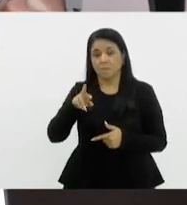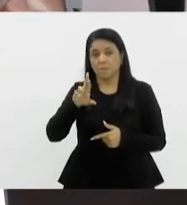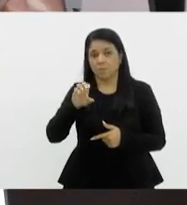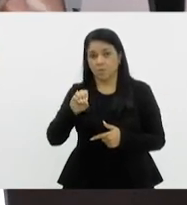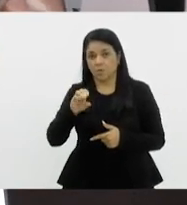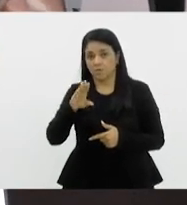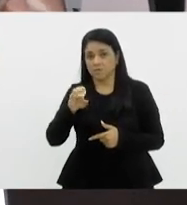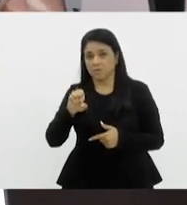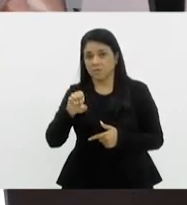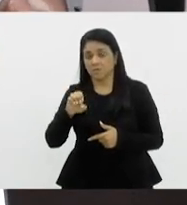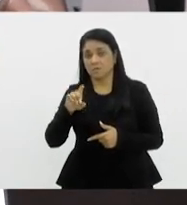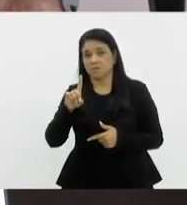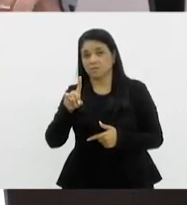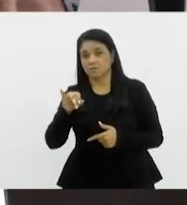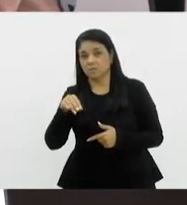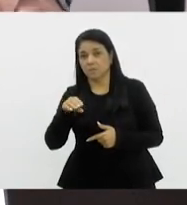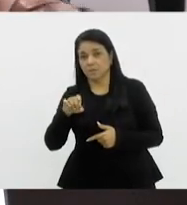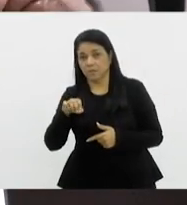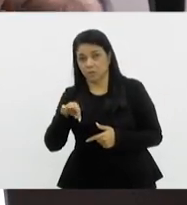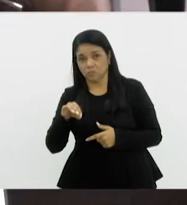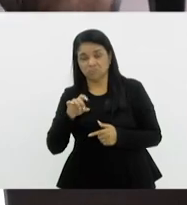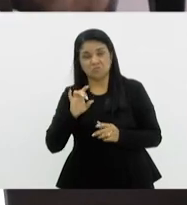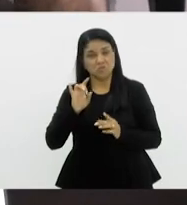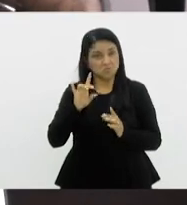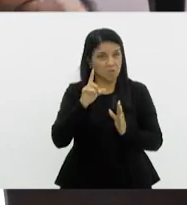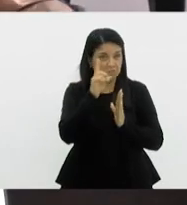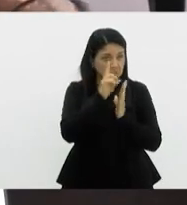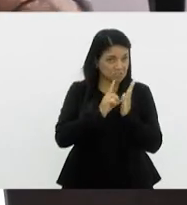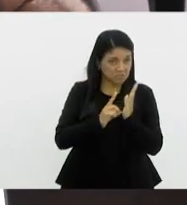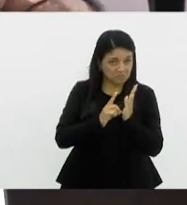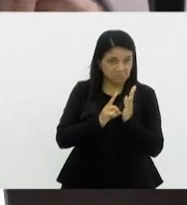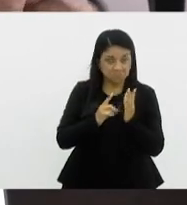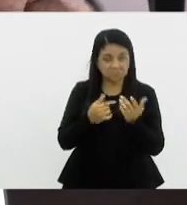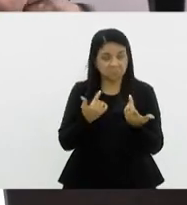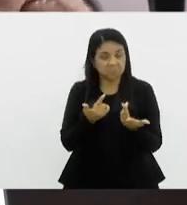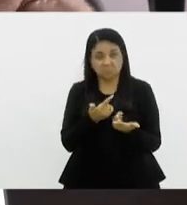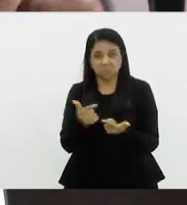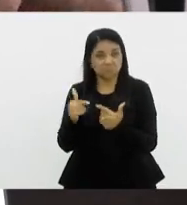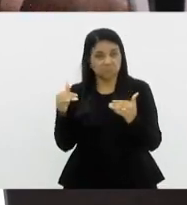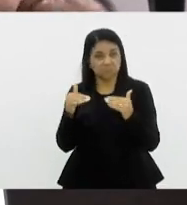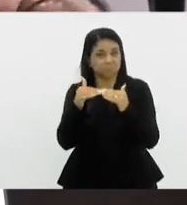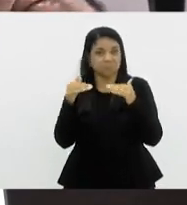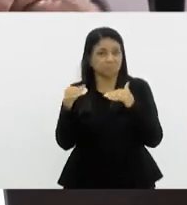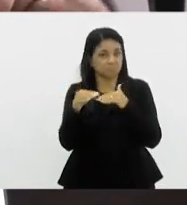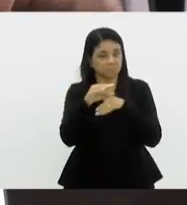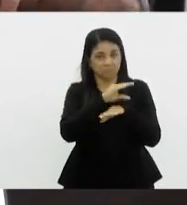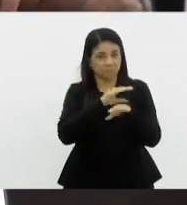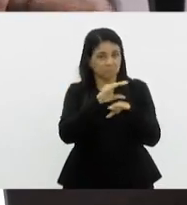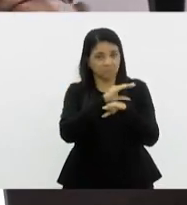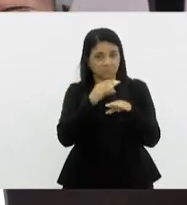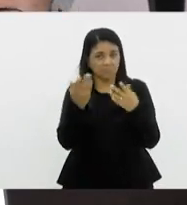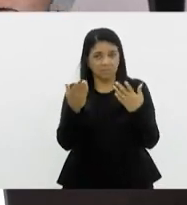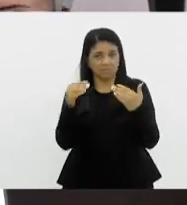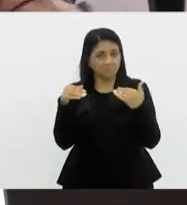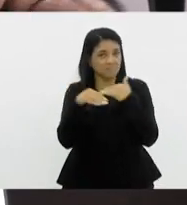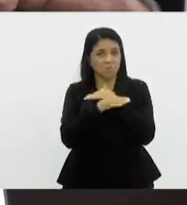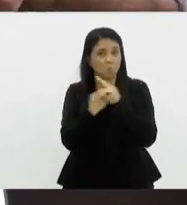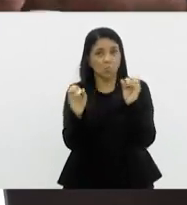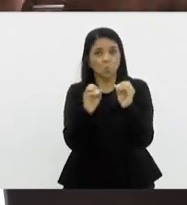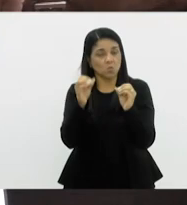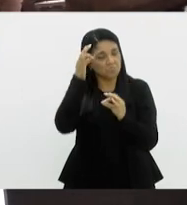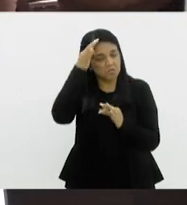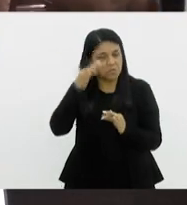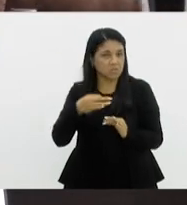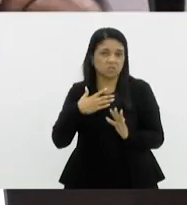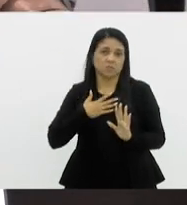estiver estabelecendo somente diretrizes, não tem inconstitucionalidade, no meu entendimento,